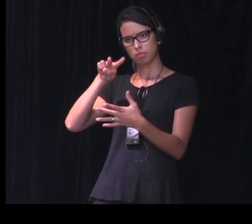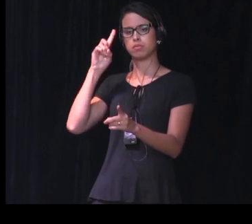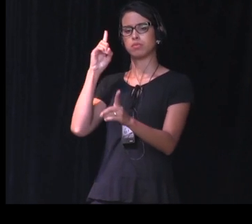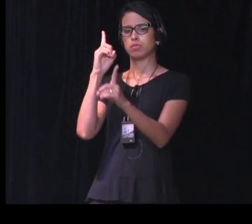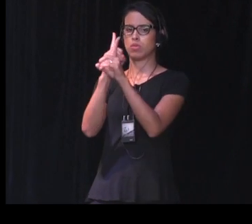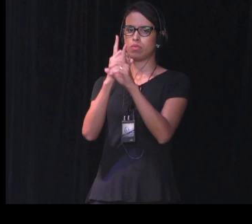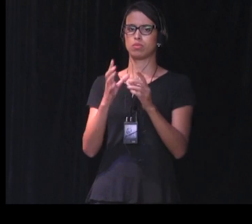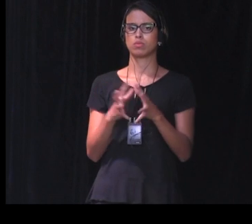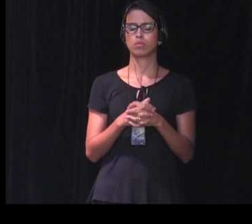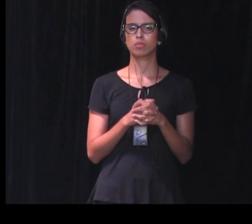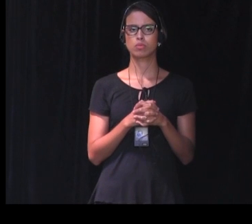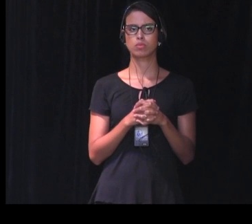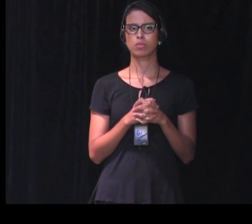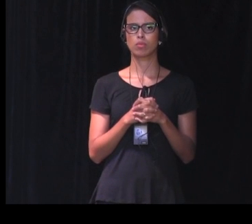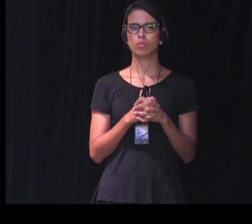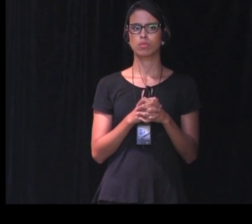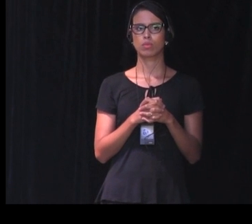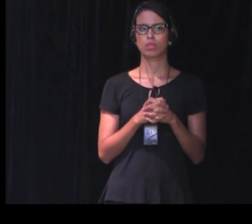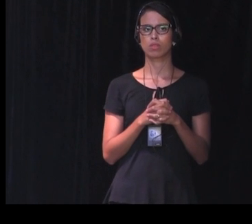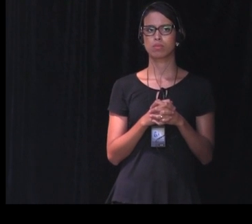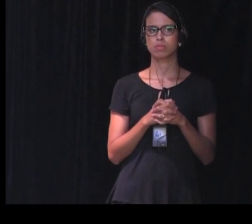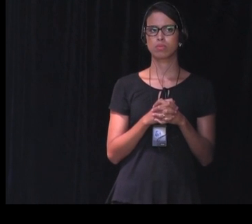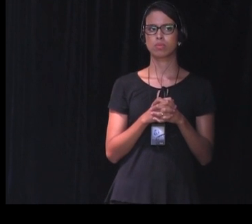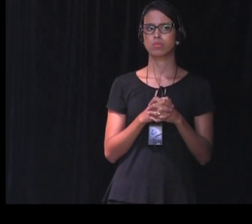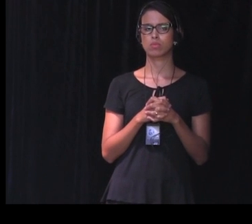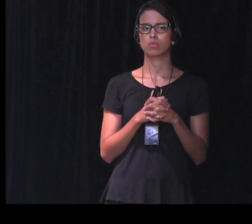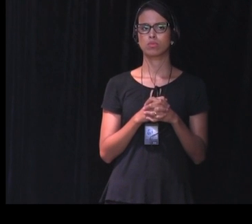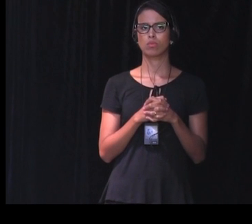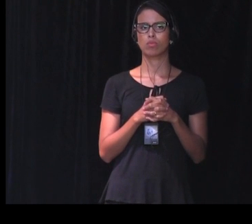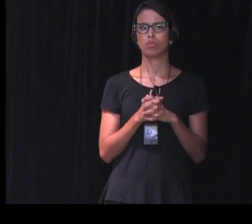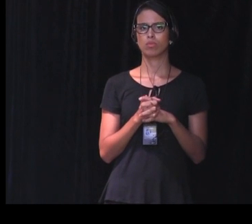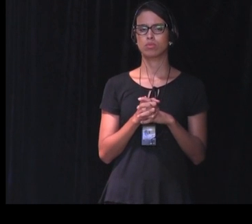50 ou mais espécies por metro quadrado.